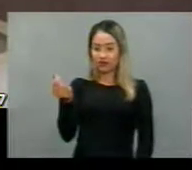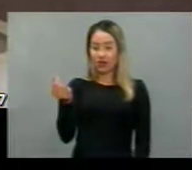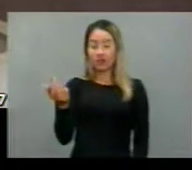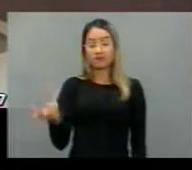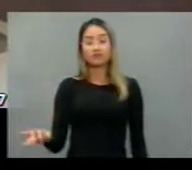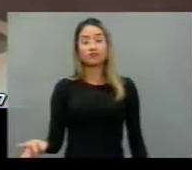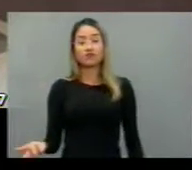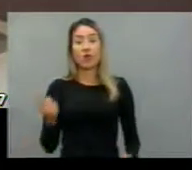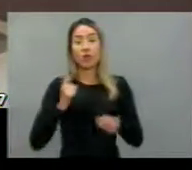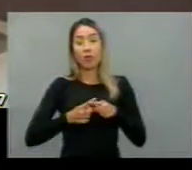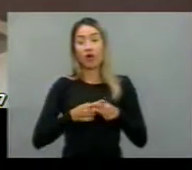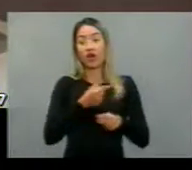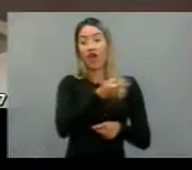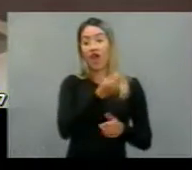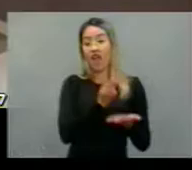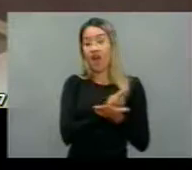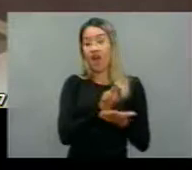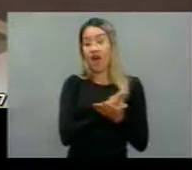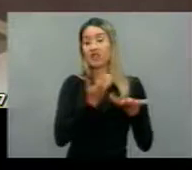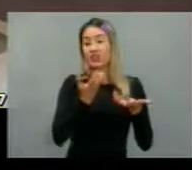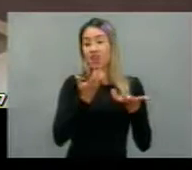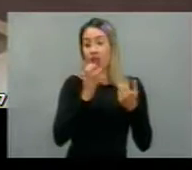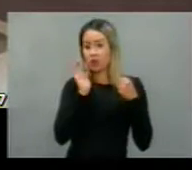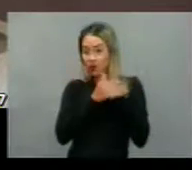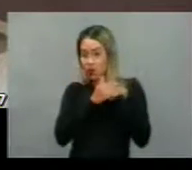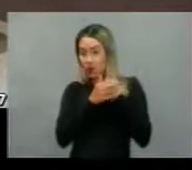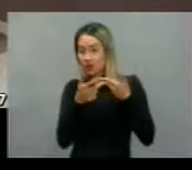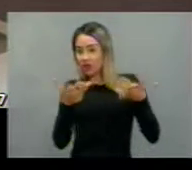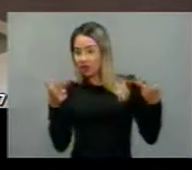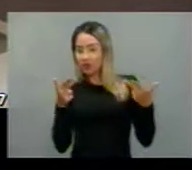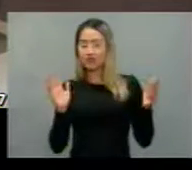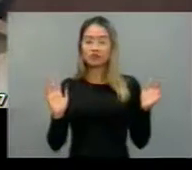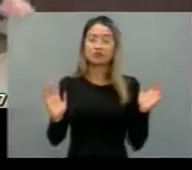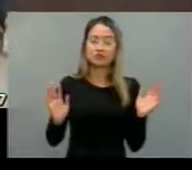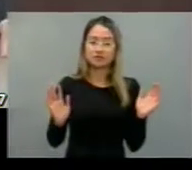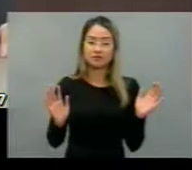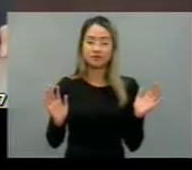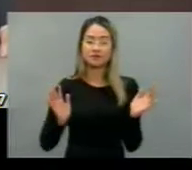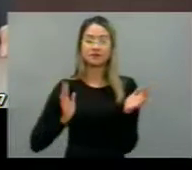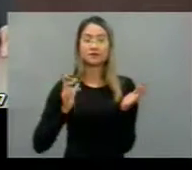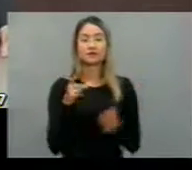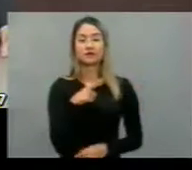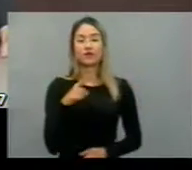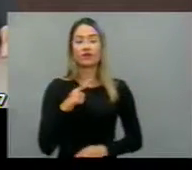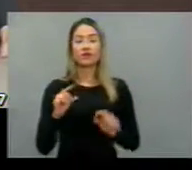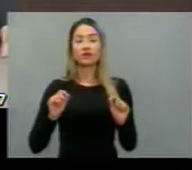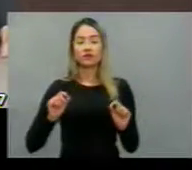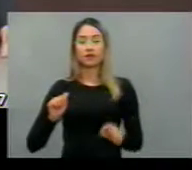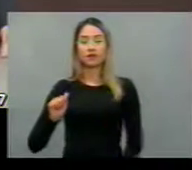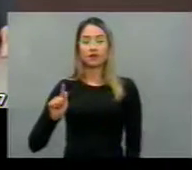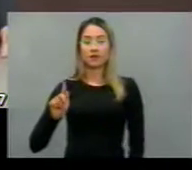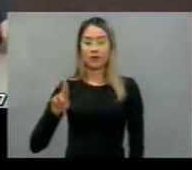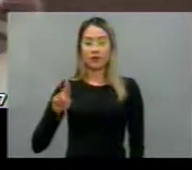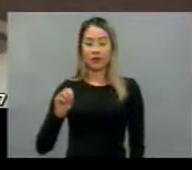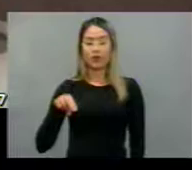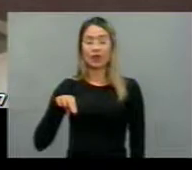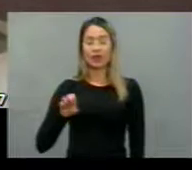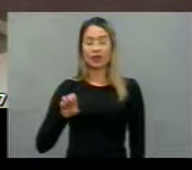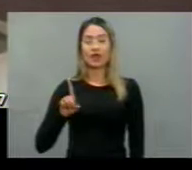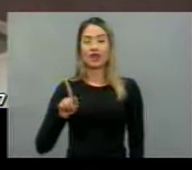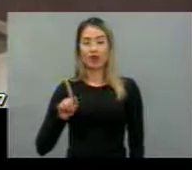Agora, mais recentemente, na Operação A Carne é Fraca, os setores do agronegócio. Por